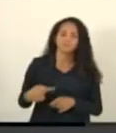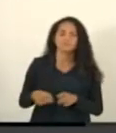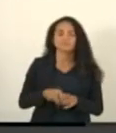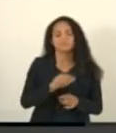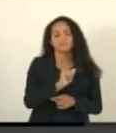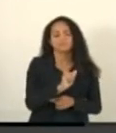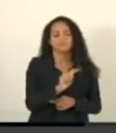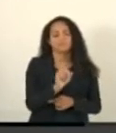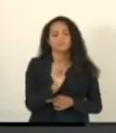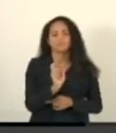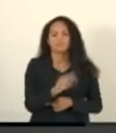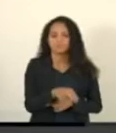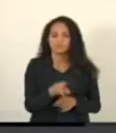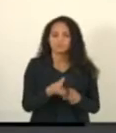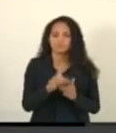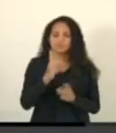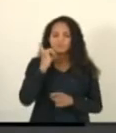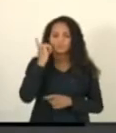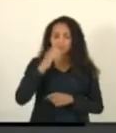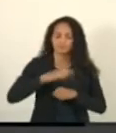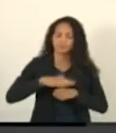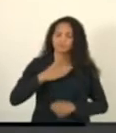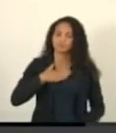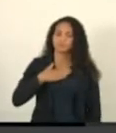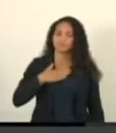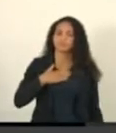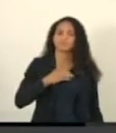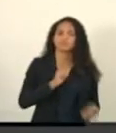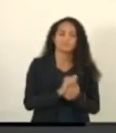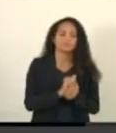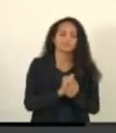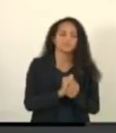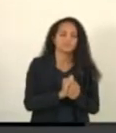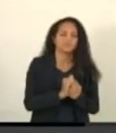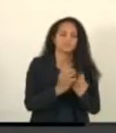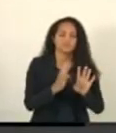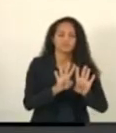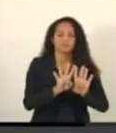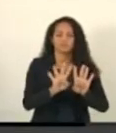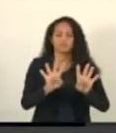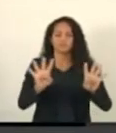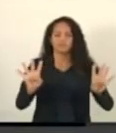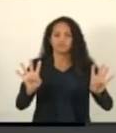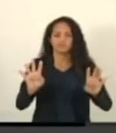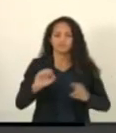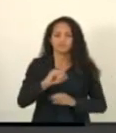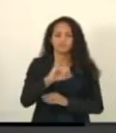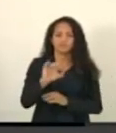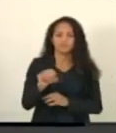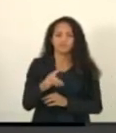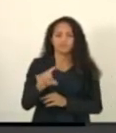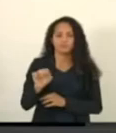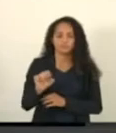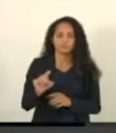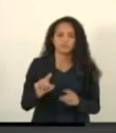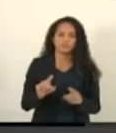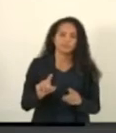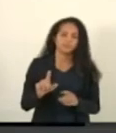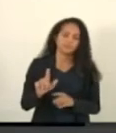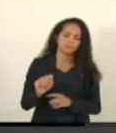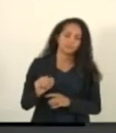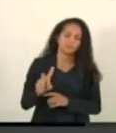Alain e o deputado Zé Esmeraldo, juntamente com João Marcos Gava, que